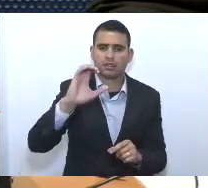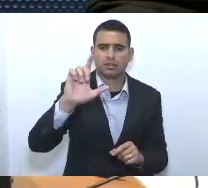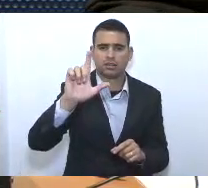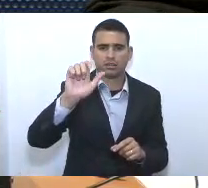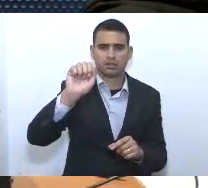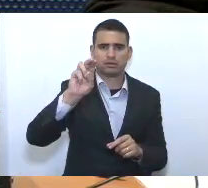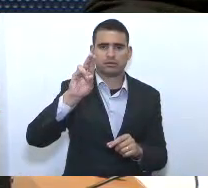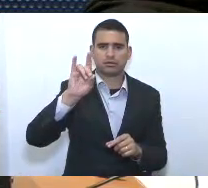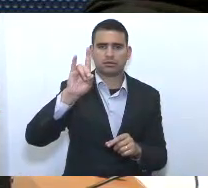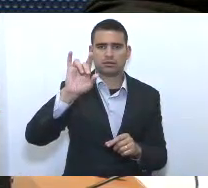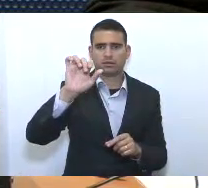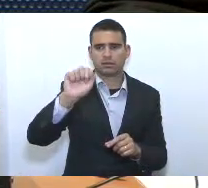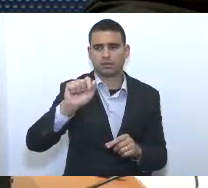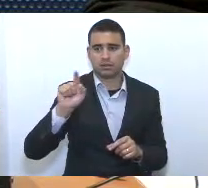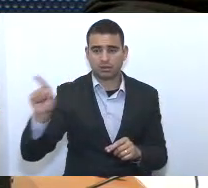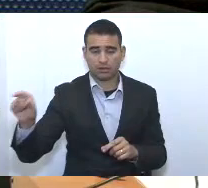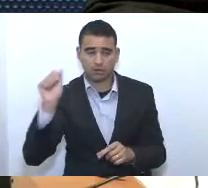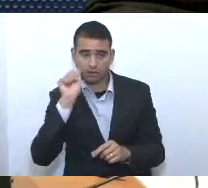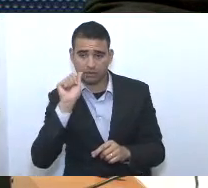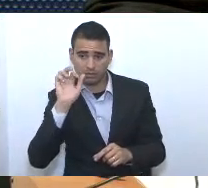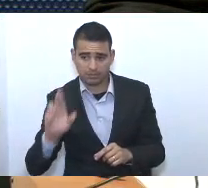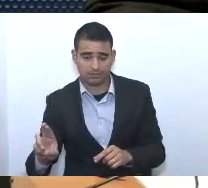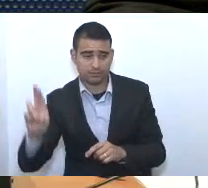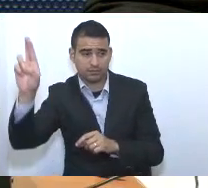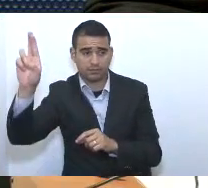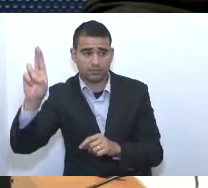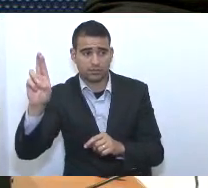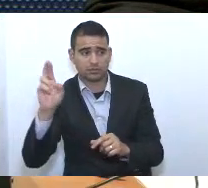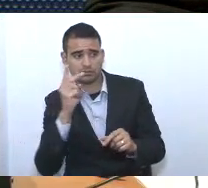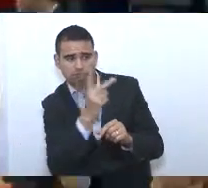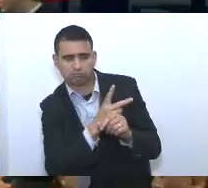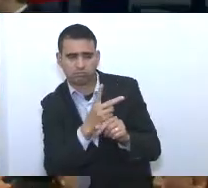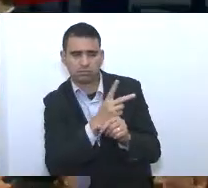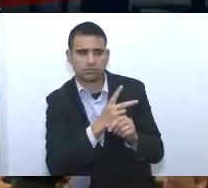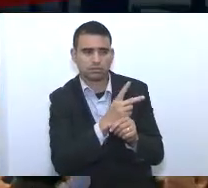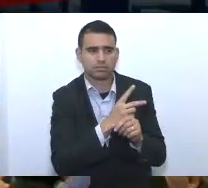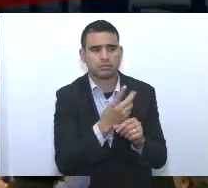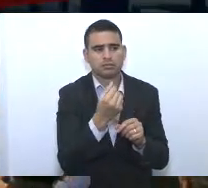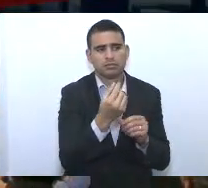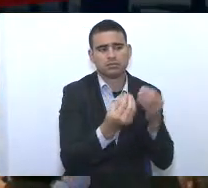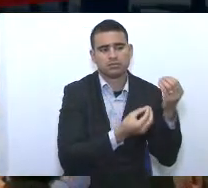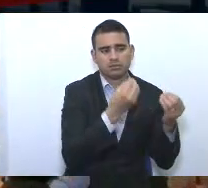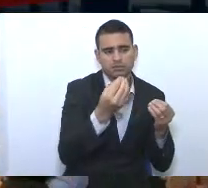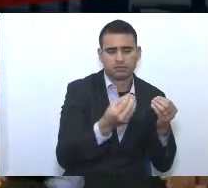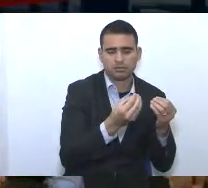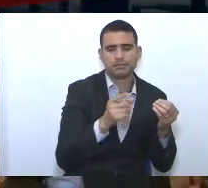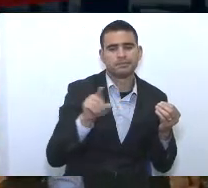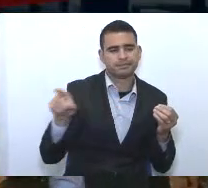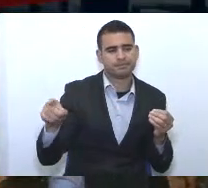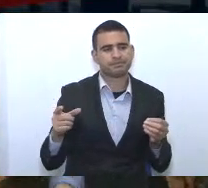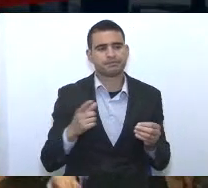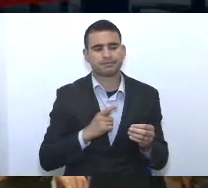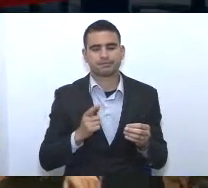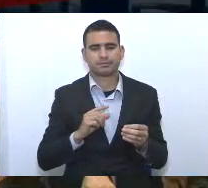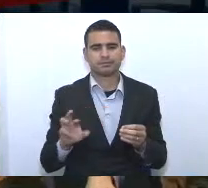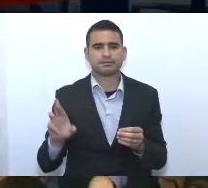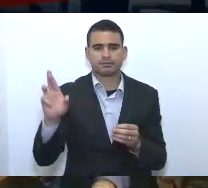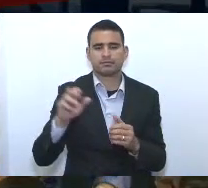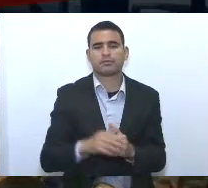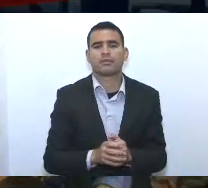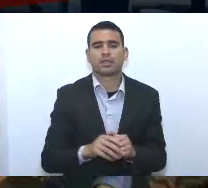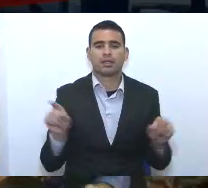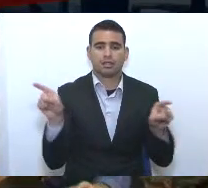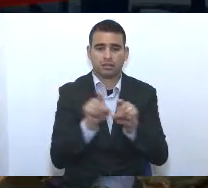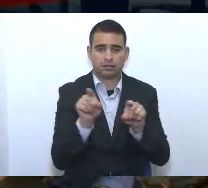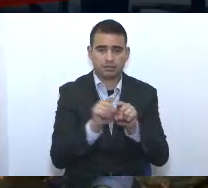consultoria em processos de matérias tributária e fiscal. Por último, nós temos o Departamento de Compras e